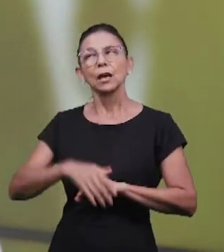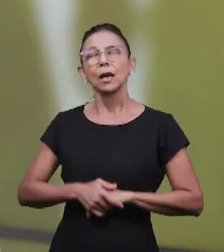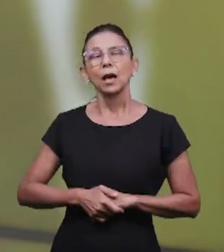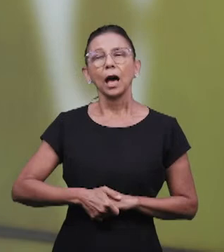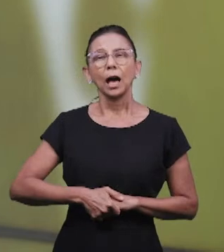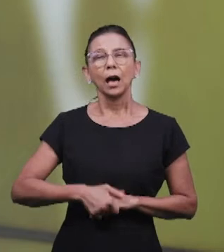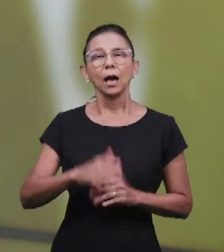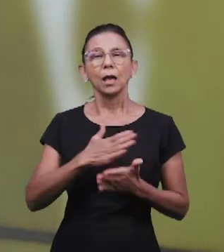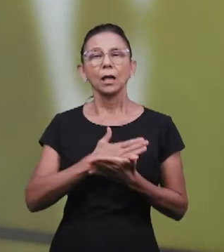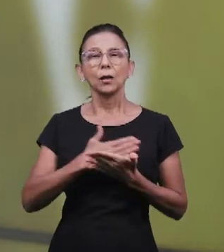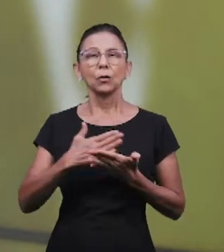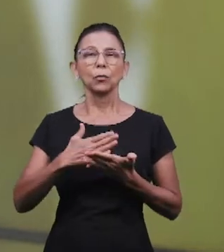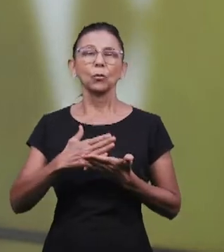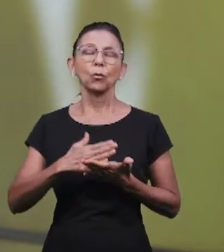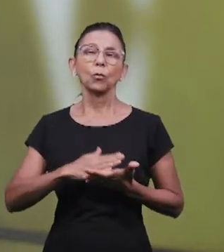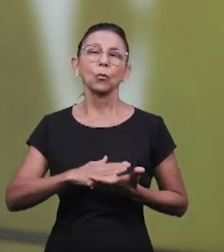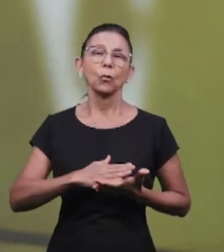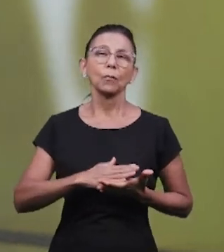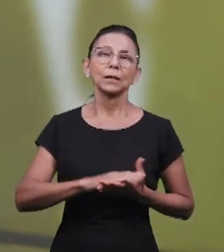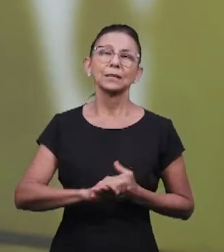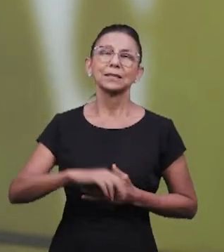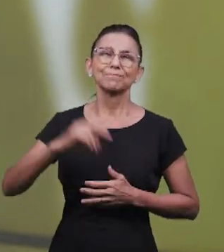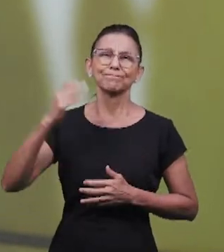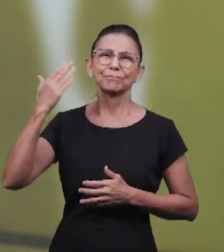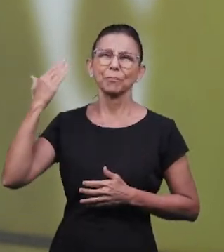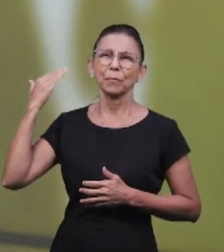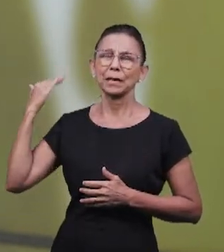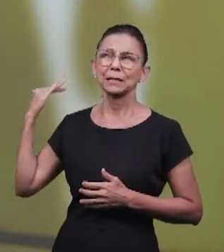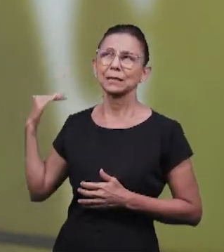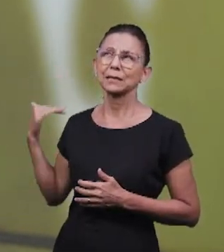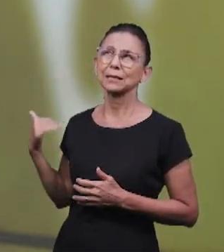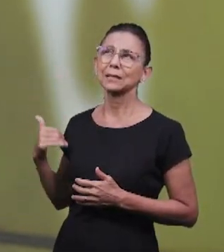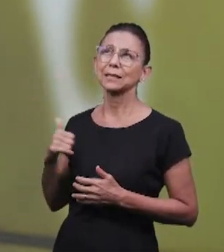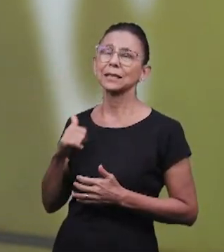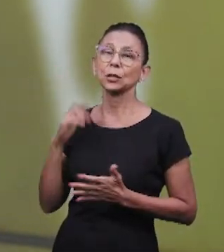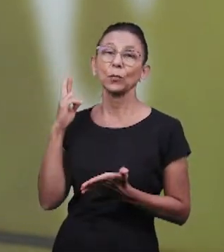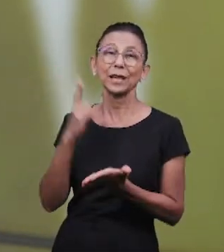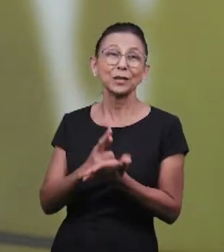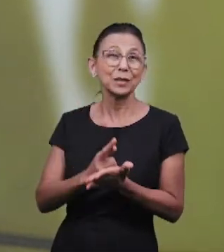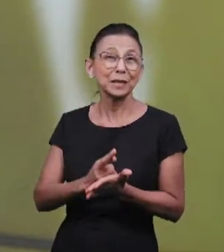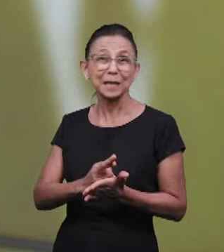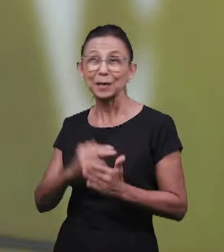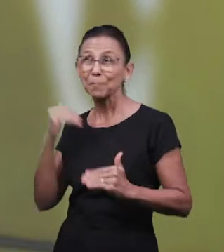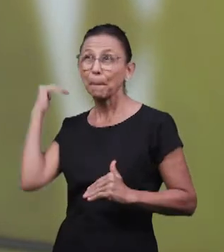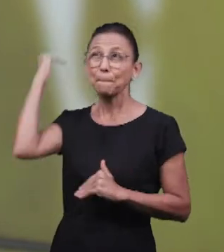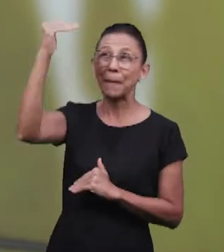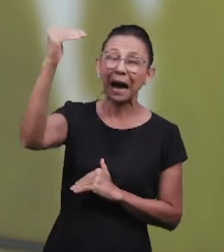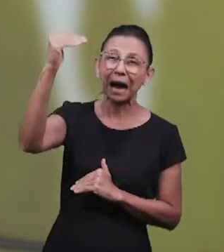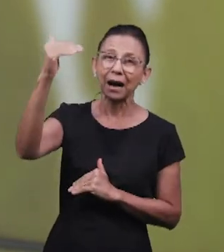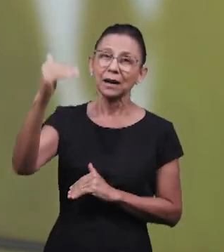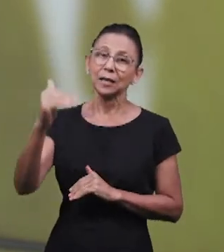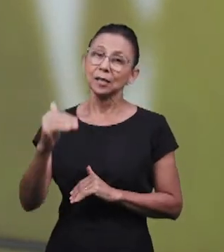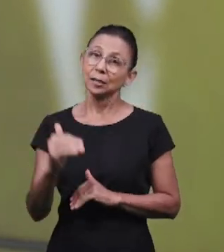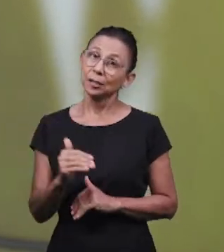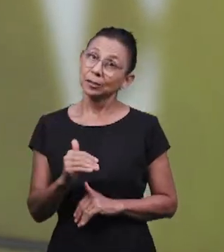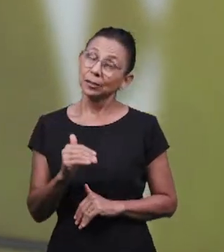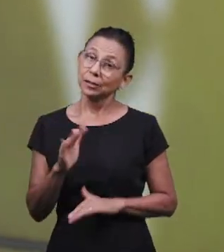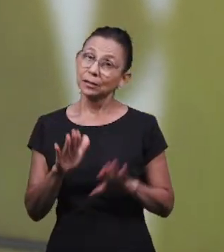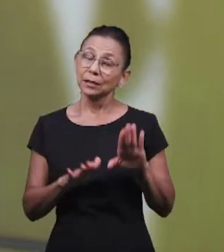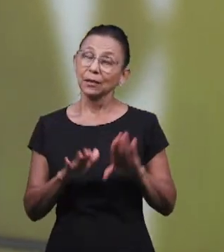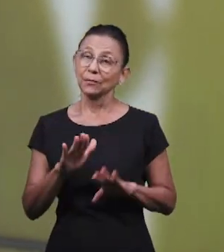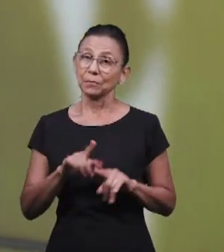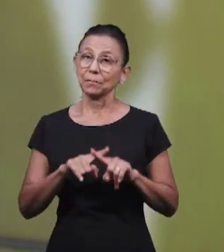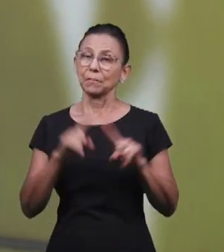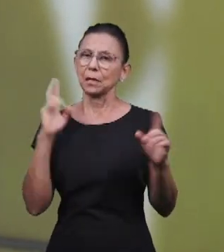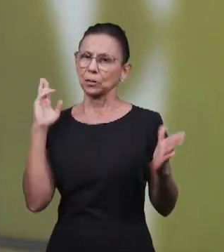comecei precocemente, a criança vai ter um resultado e vai sair de um nível 3. Não, isso não tem como dizer, mas que o